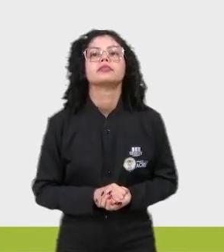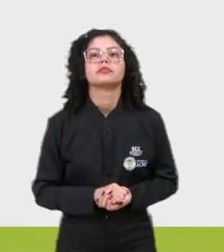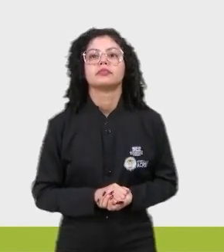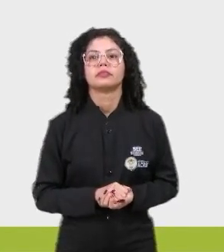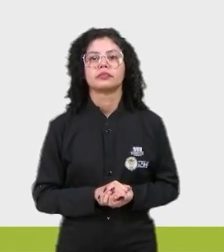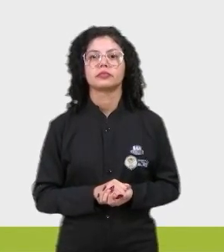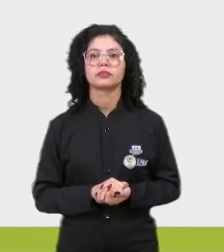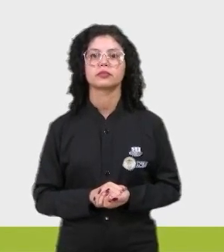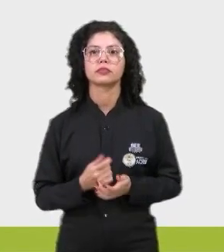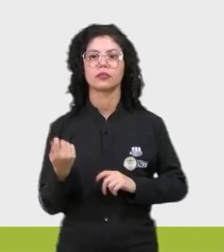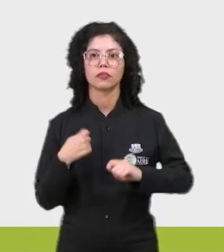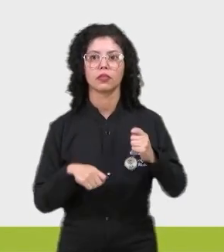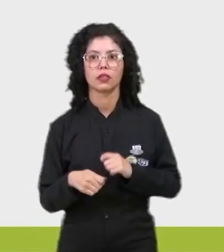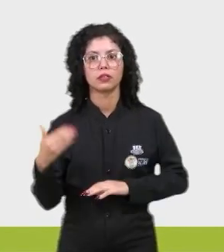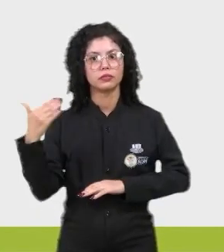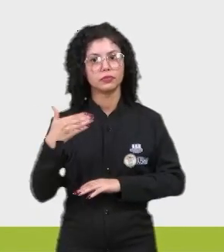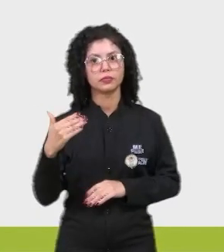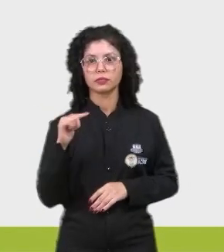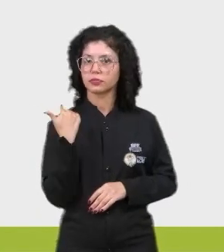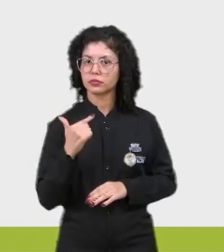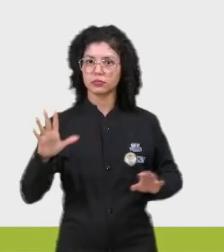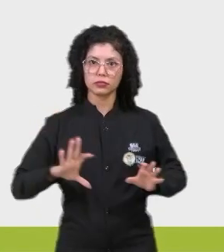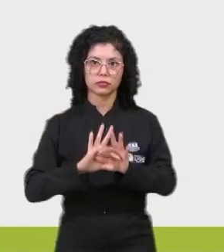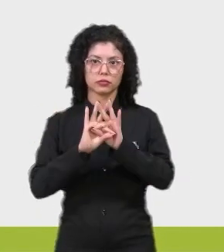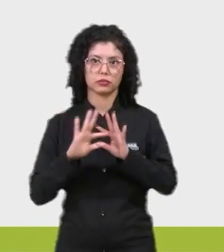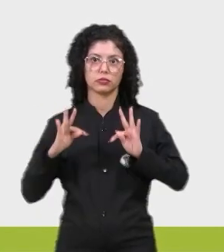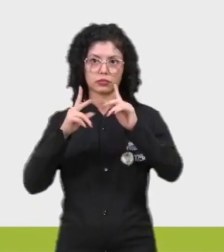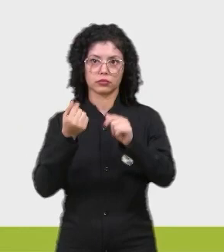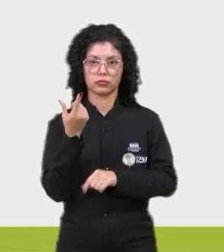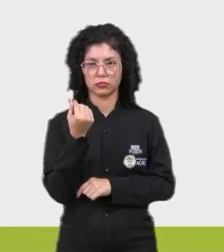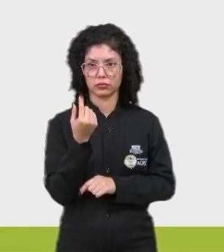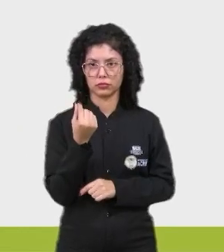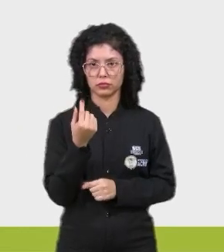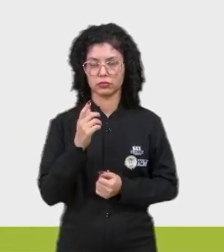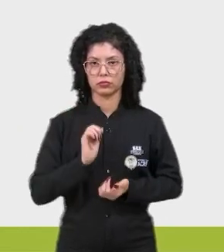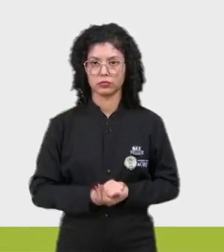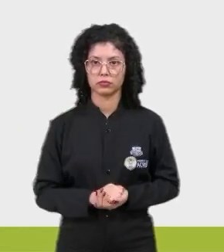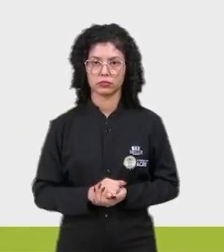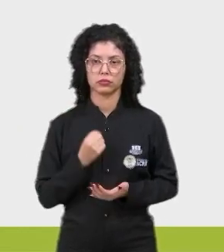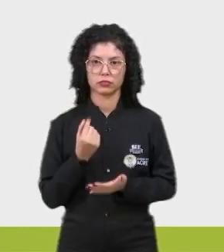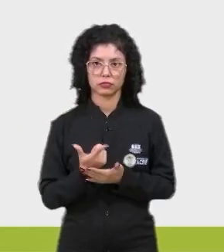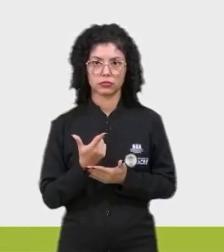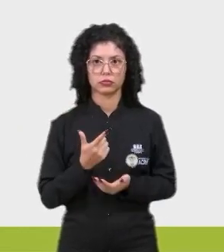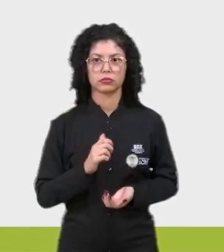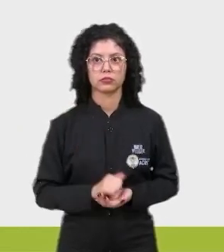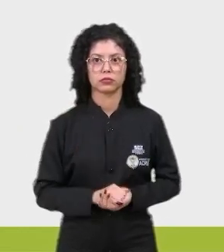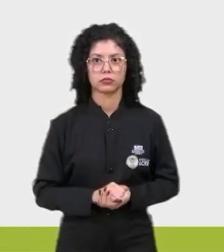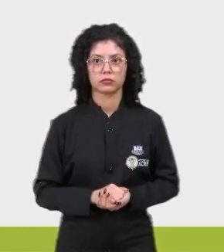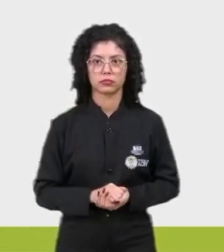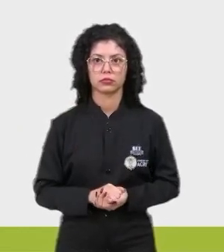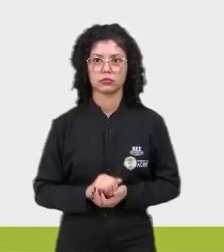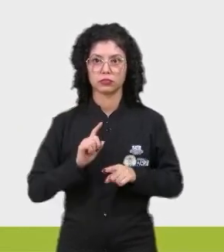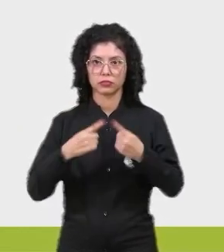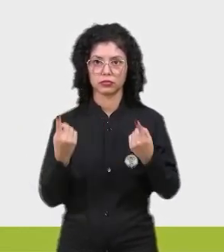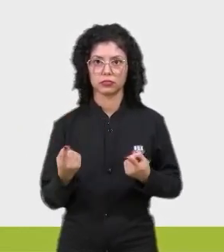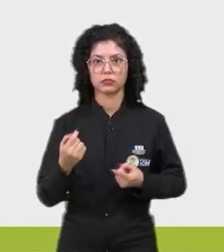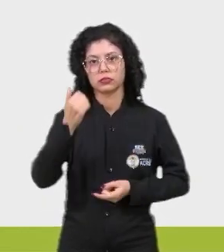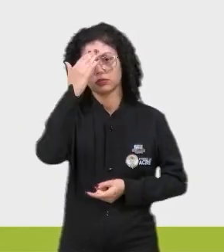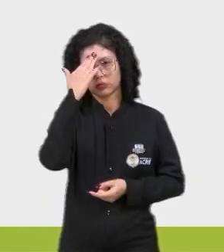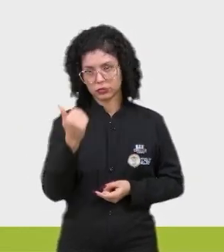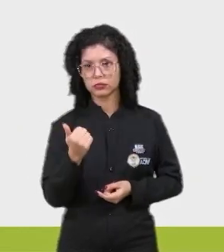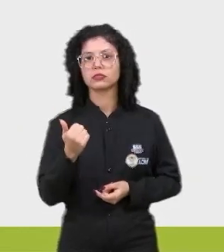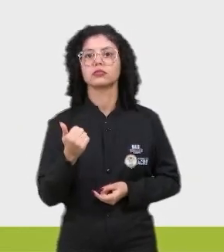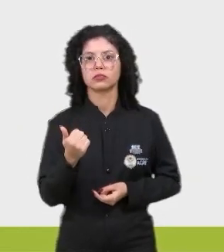economia. Economia frequentemente não tem relação com o total de dinheiro gasto, mas com